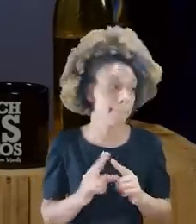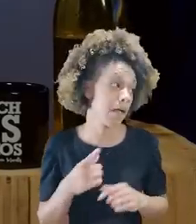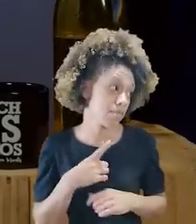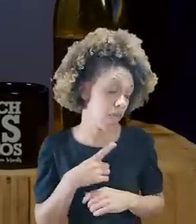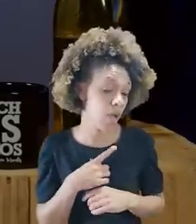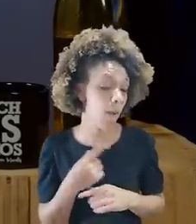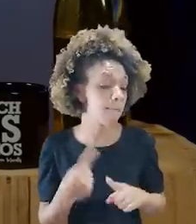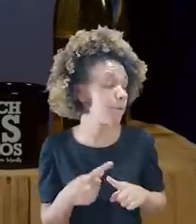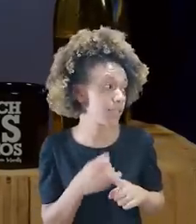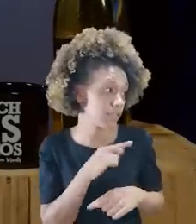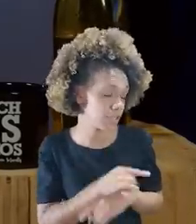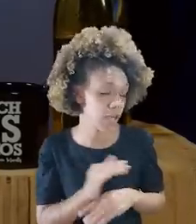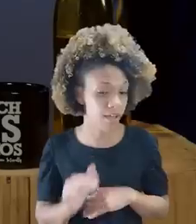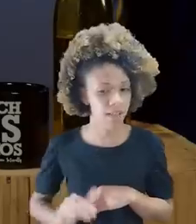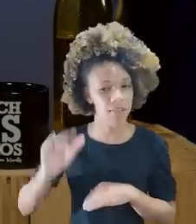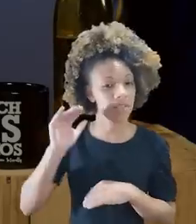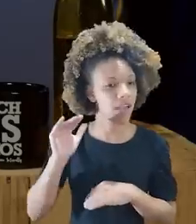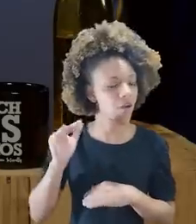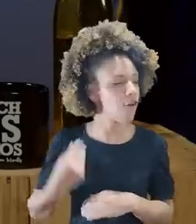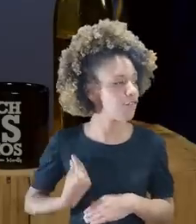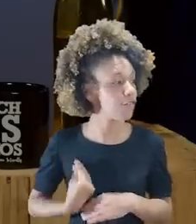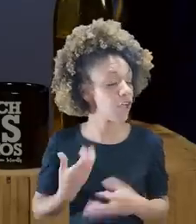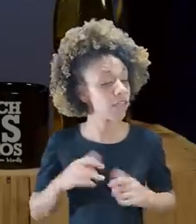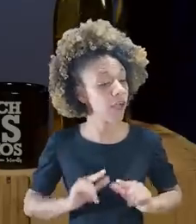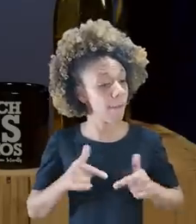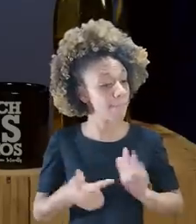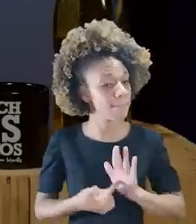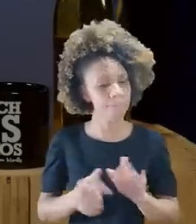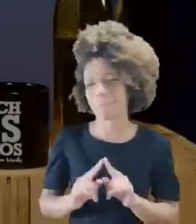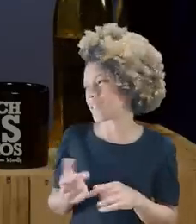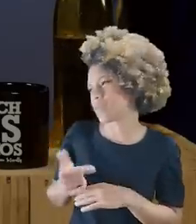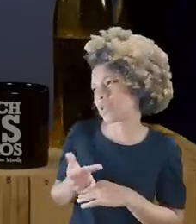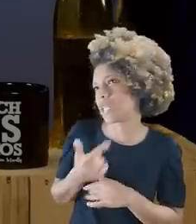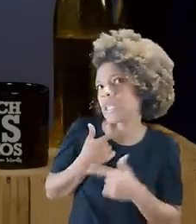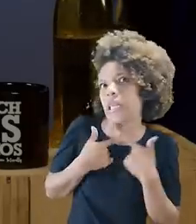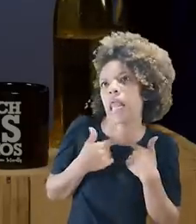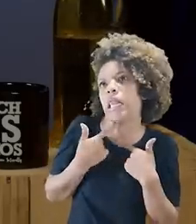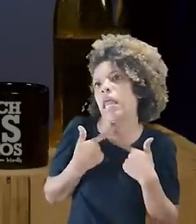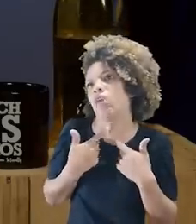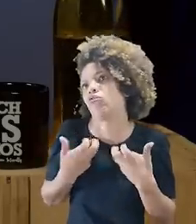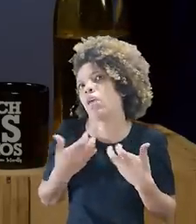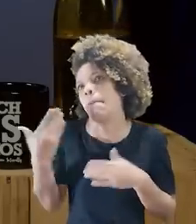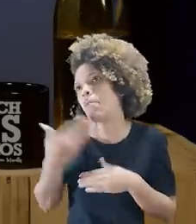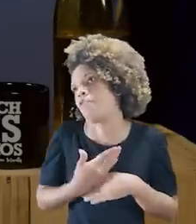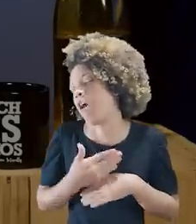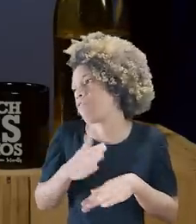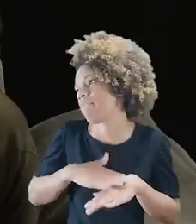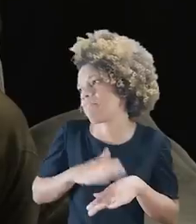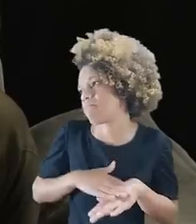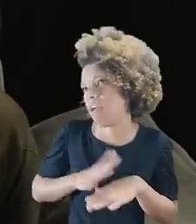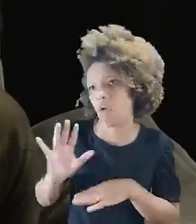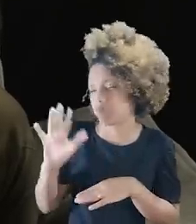Entendeu é é a minha arte hoje é cada vez mais eh fazer aquilo que eu amo estar onde eu quero